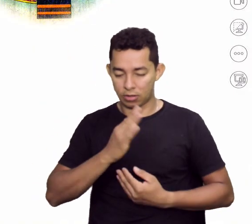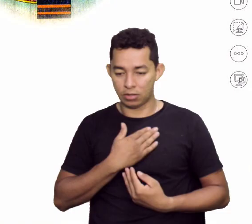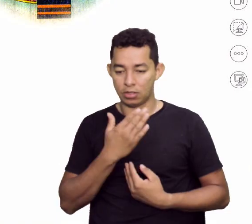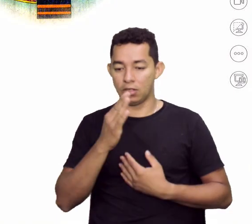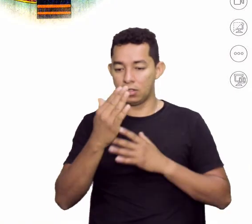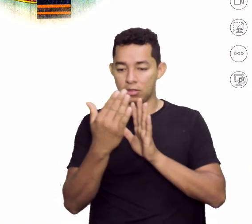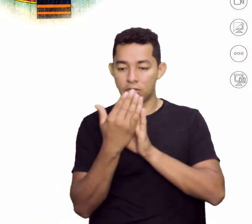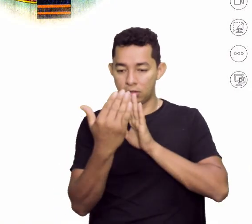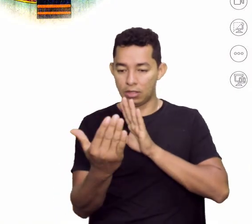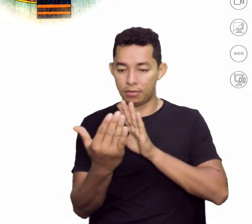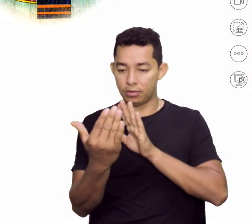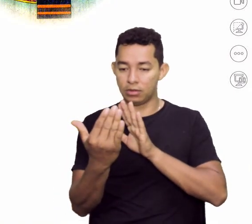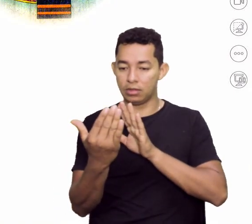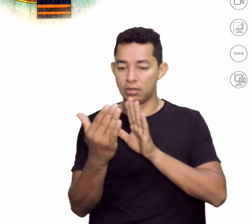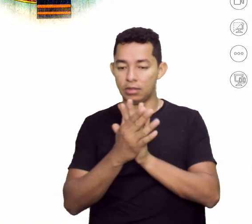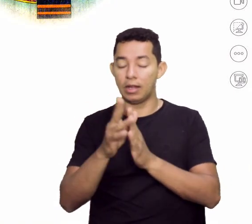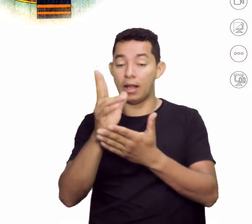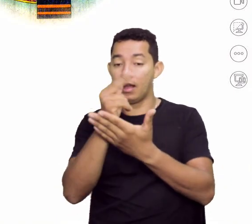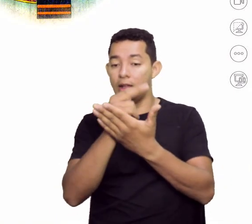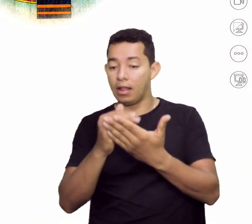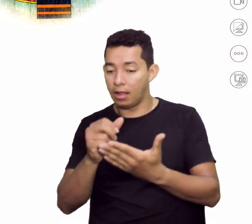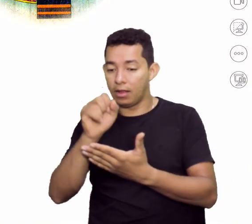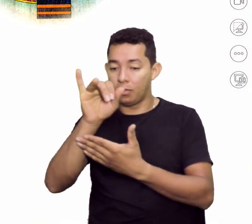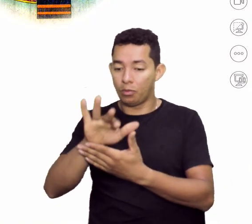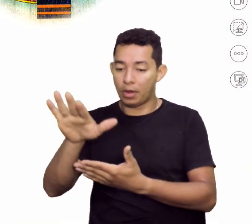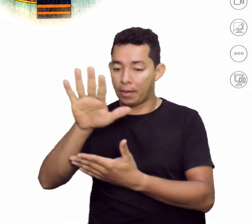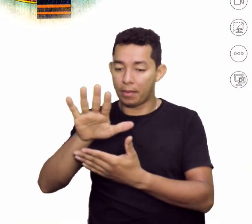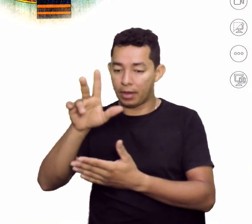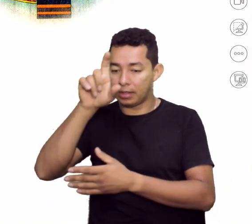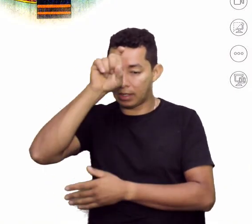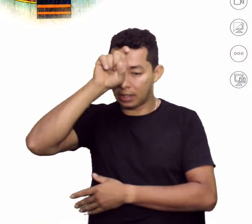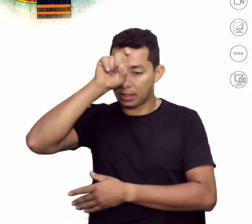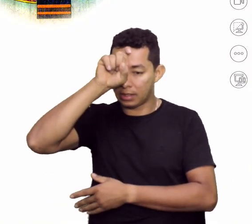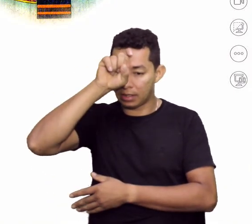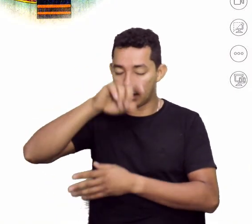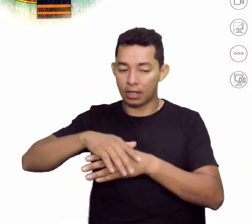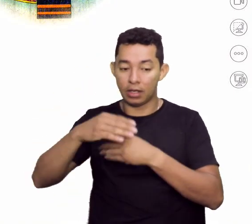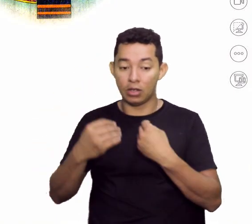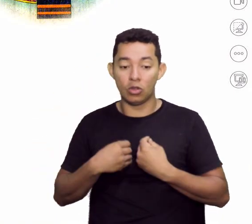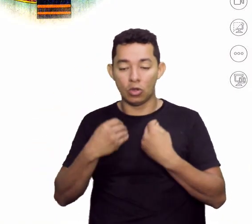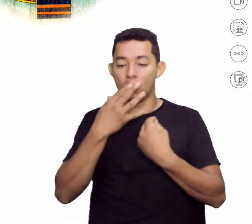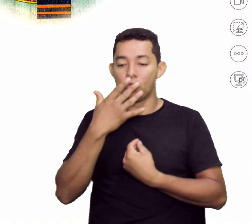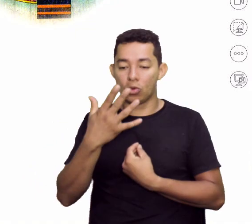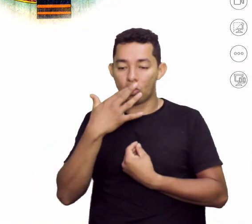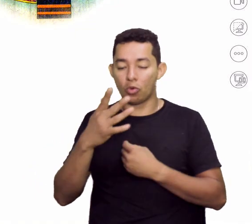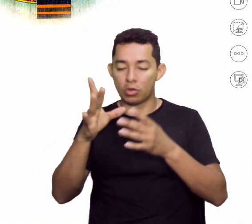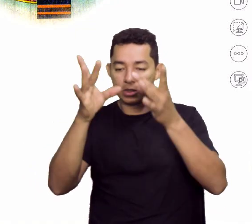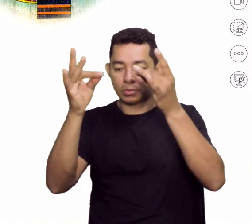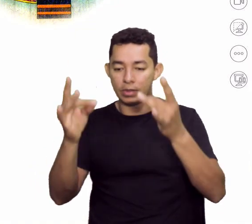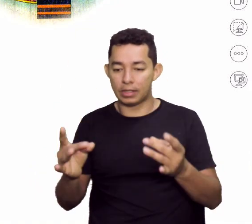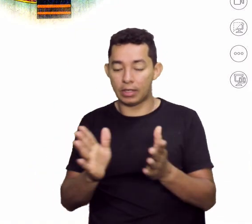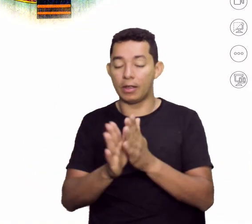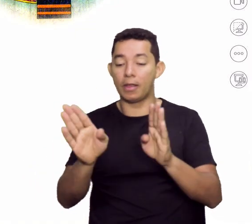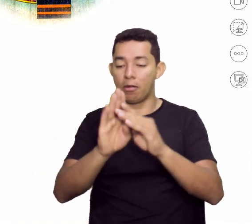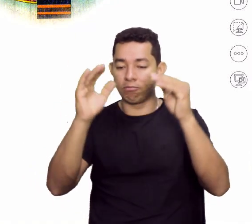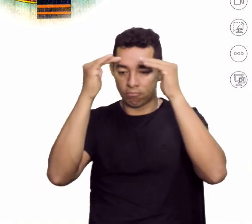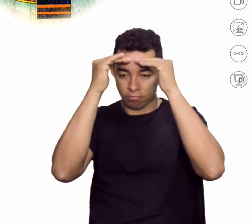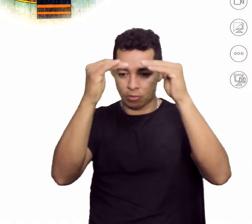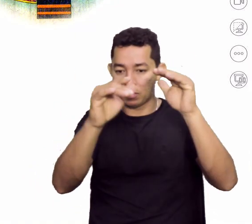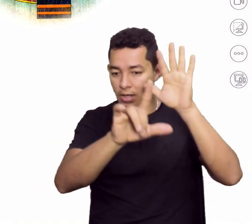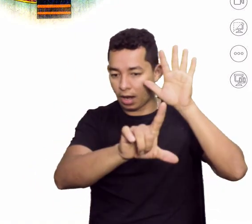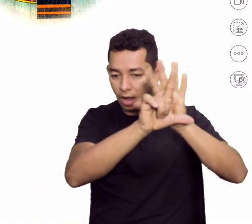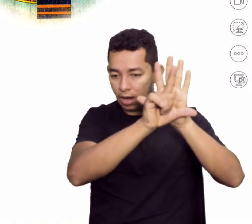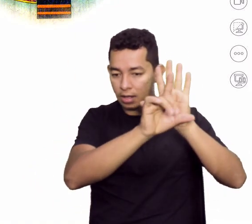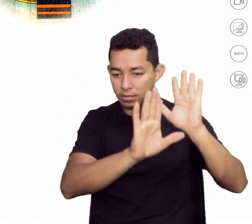uma imagem egípcia. Não esqueça de dar um colorido especial. Não esqueça também de obedecer às